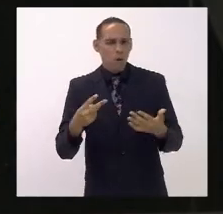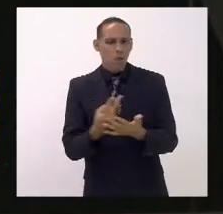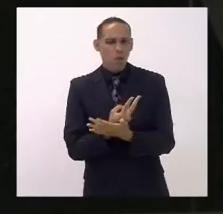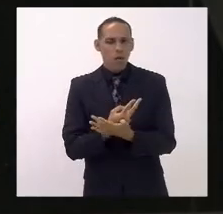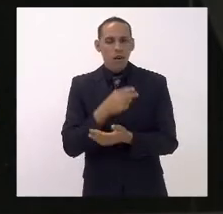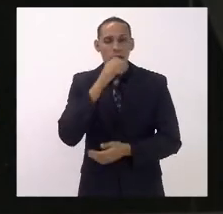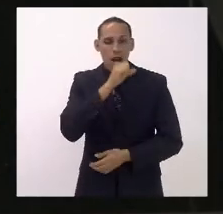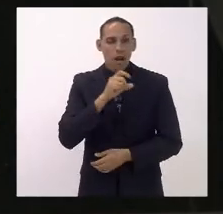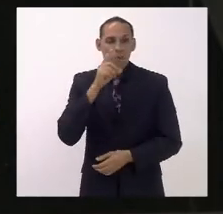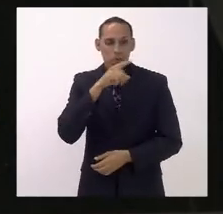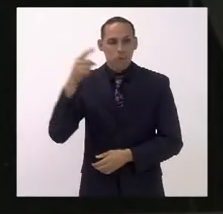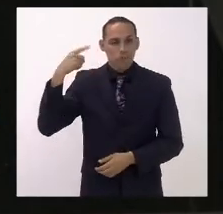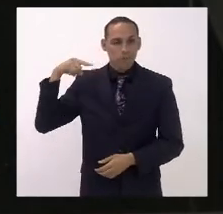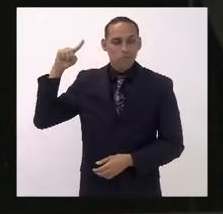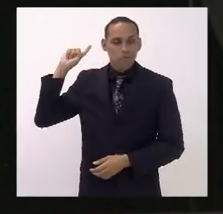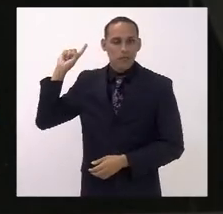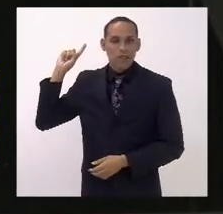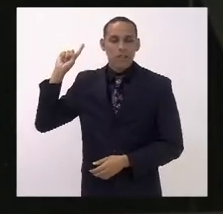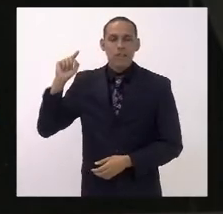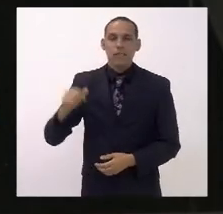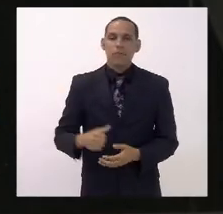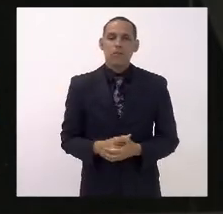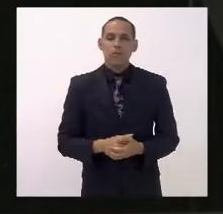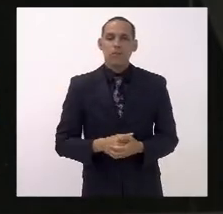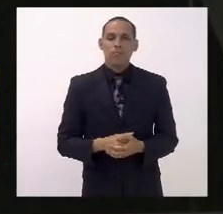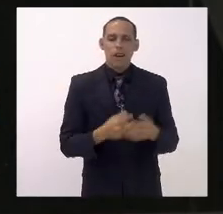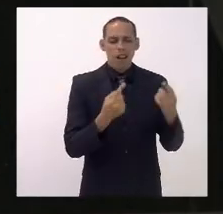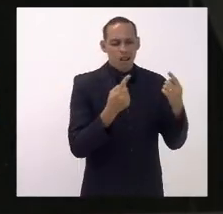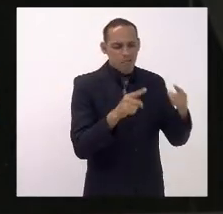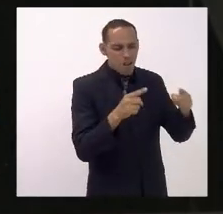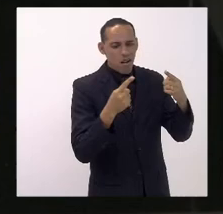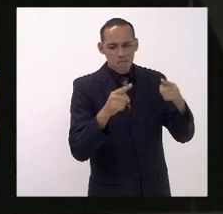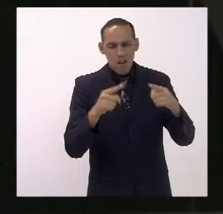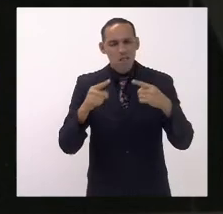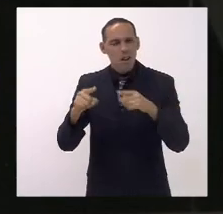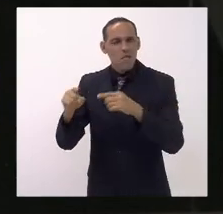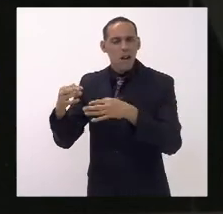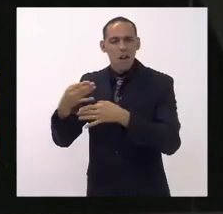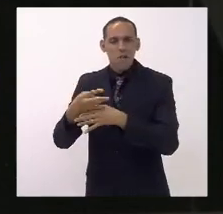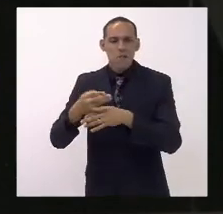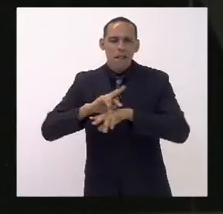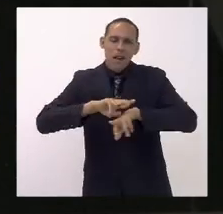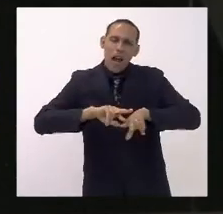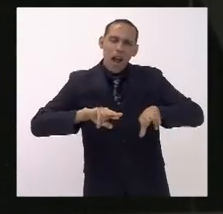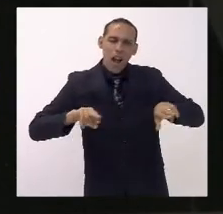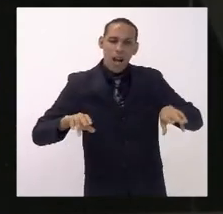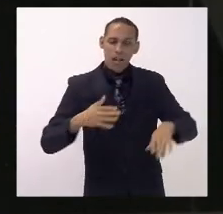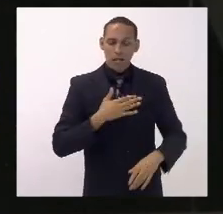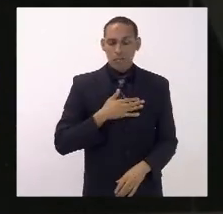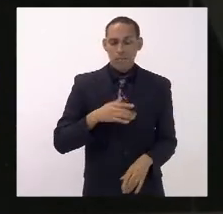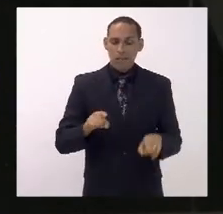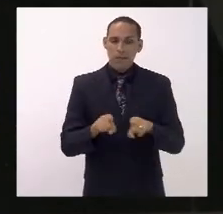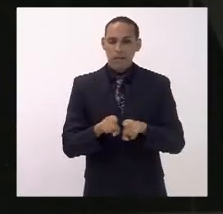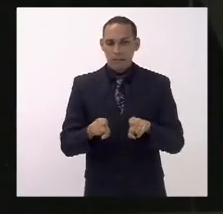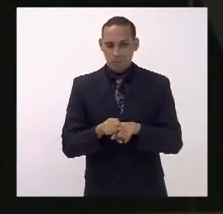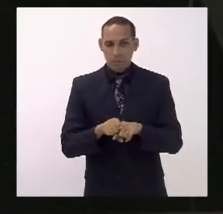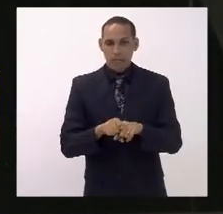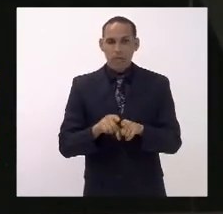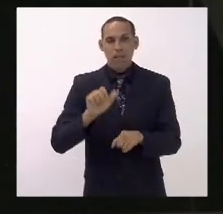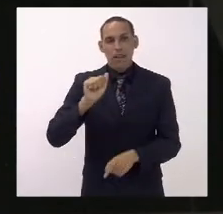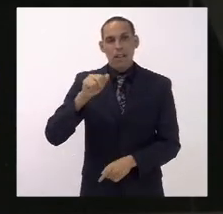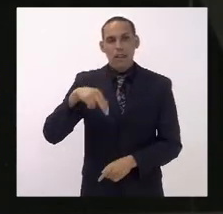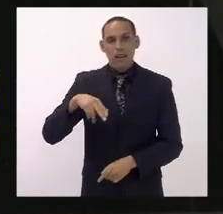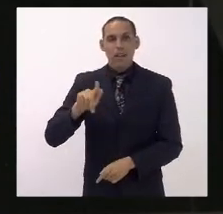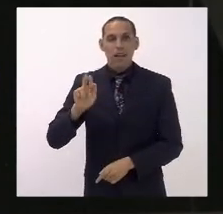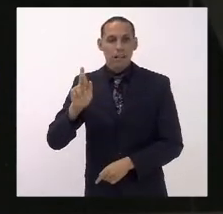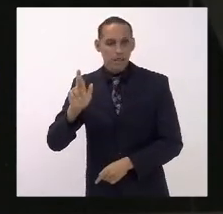de semana, que acometeram diversas cidades, inclusive a minha, não é? Angra dos